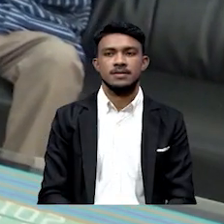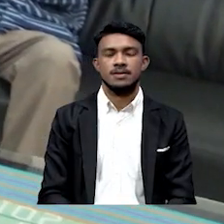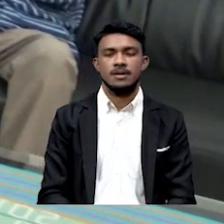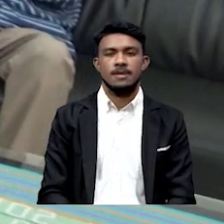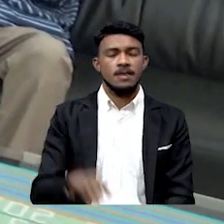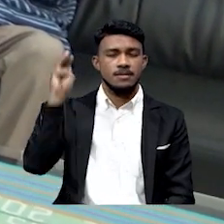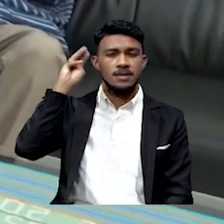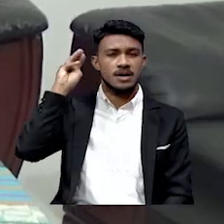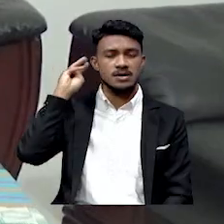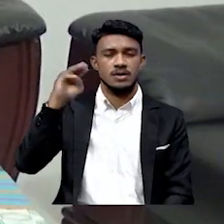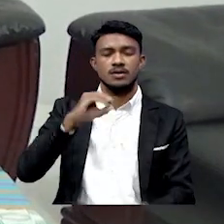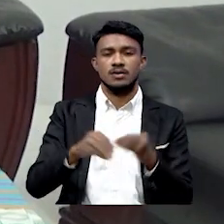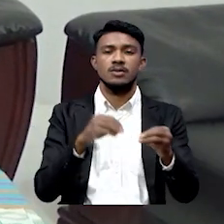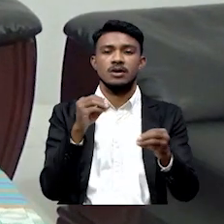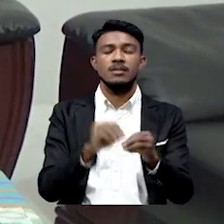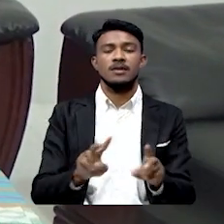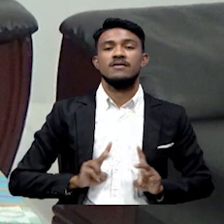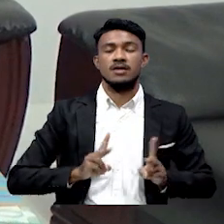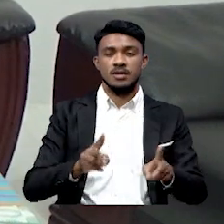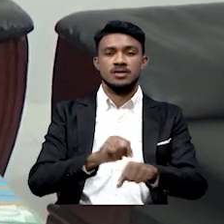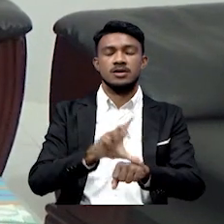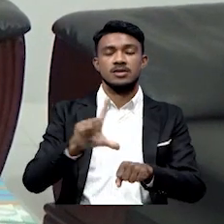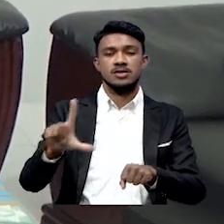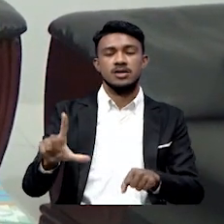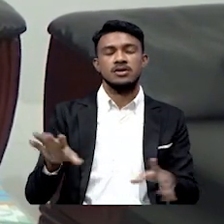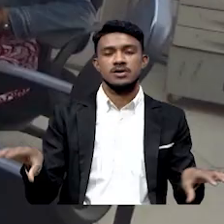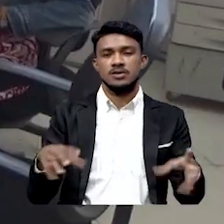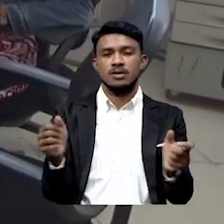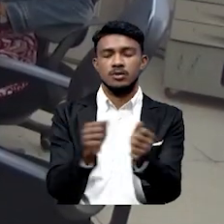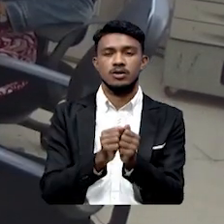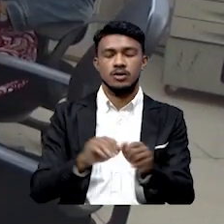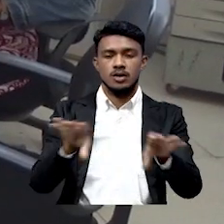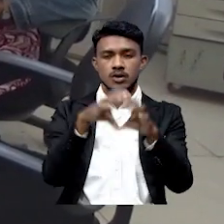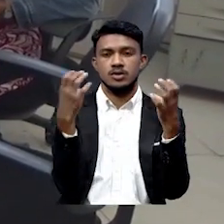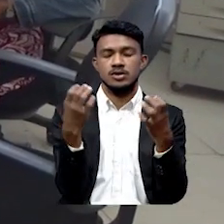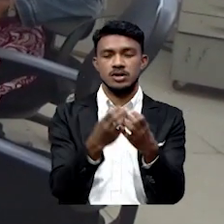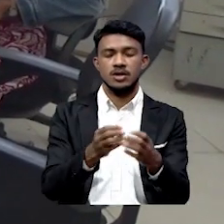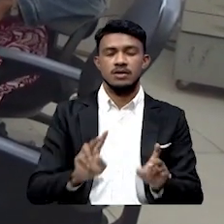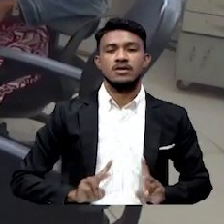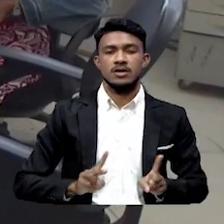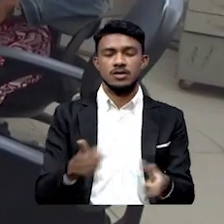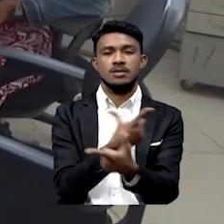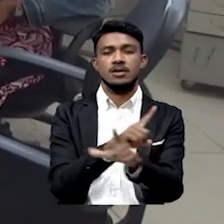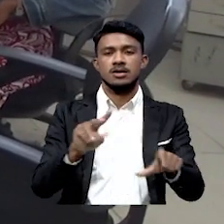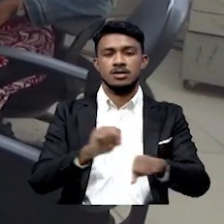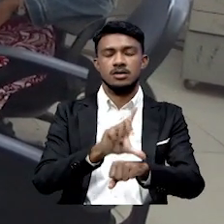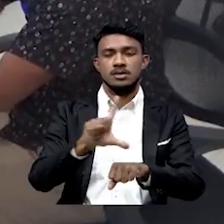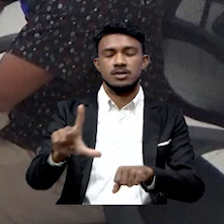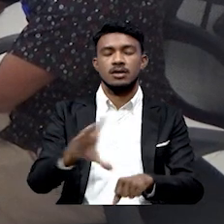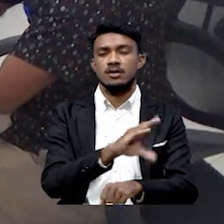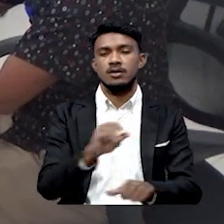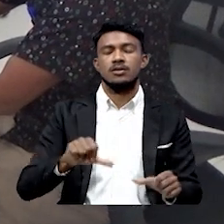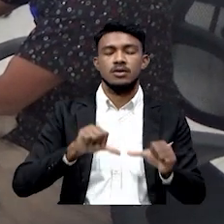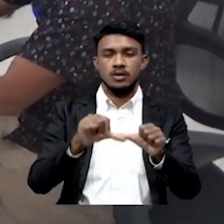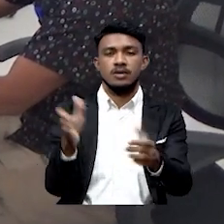Ministério de Assuntos Combatentes e Libertação Nacional, serviço a mútuo com o Conselho Combatente da Libertação Nacional, se continua a falar validação para